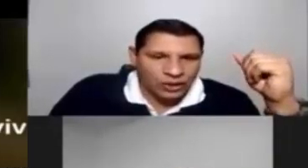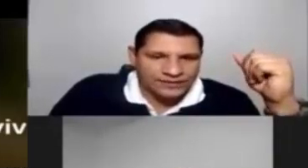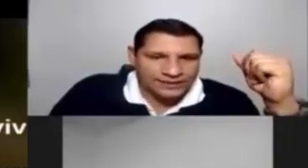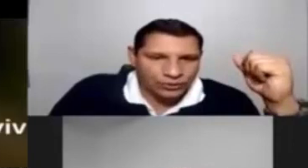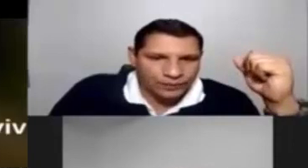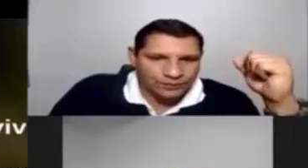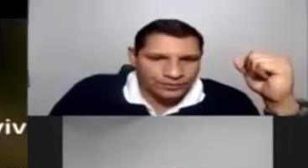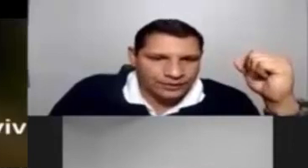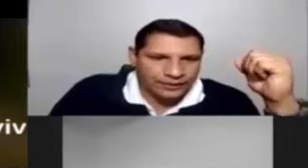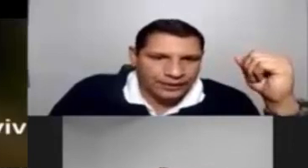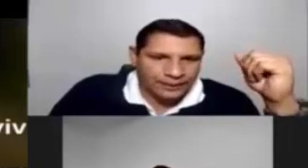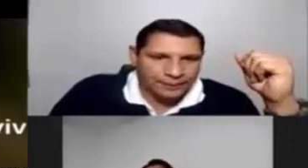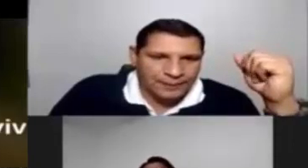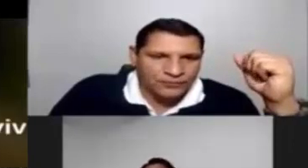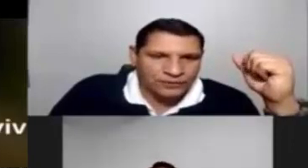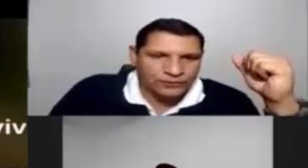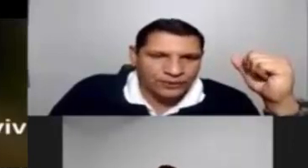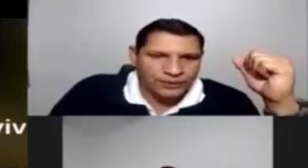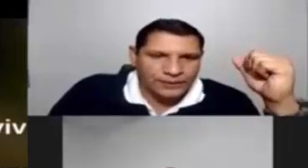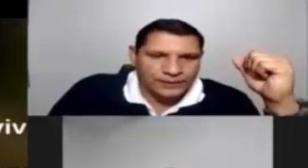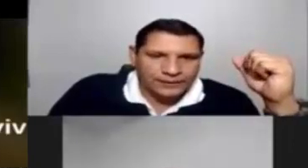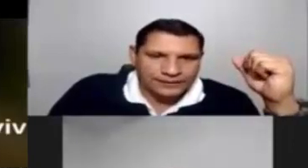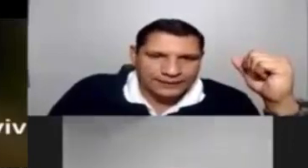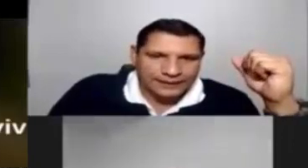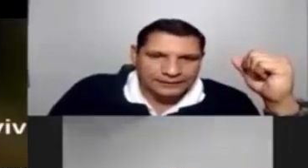Eclesiastes 9, 5. Para mim, por favor.